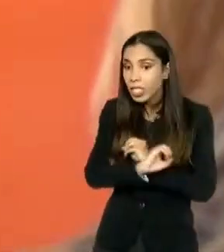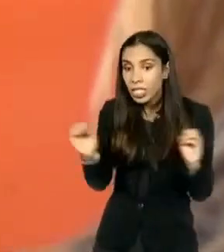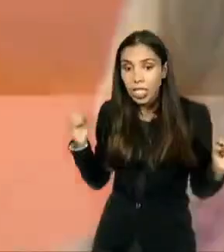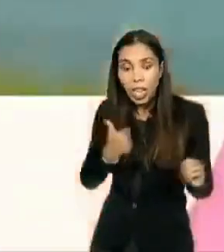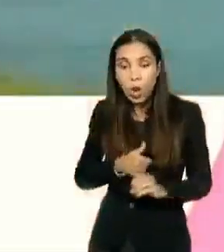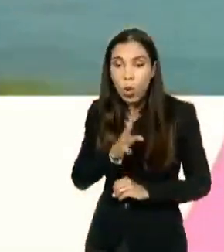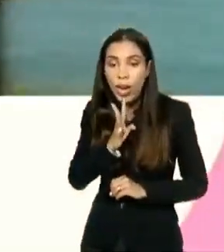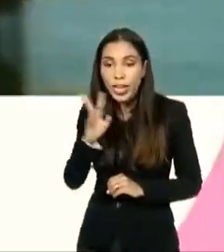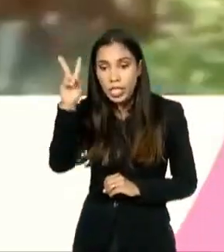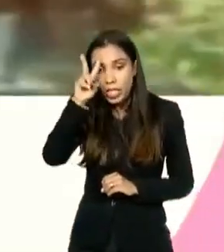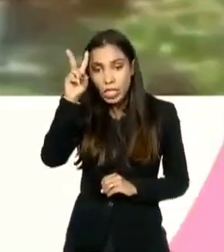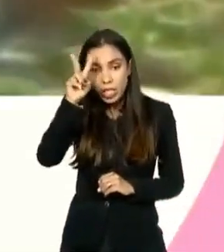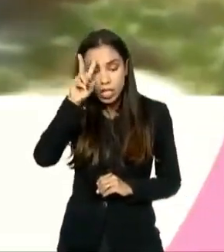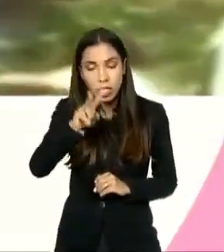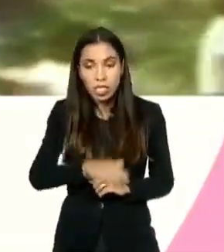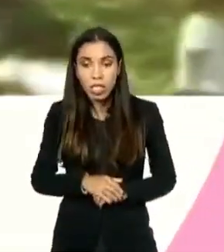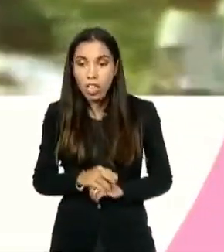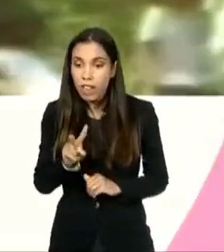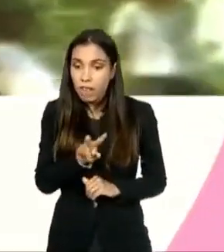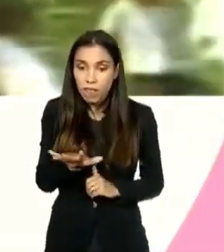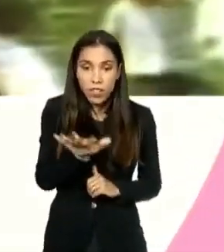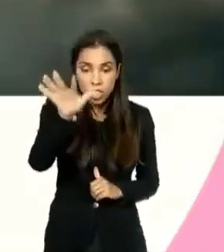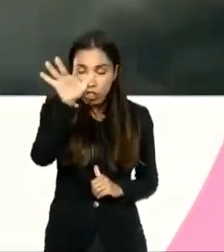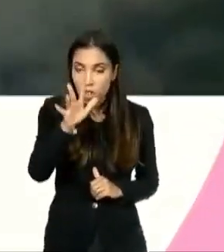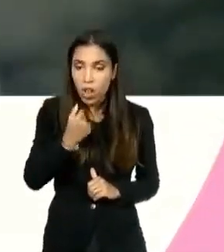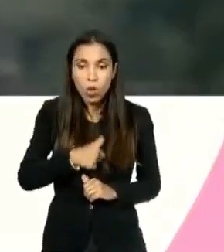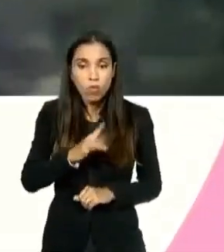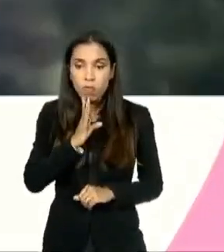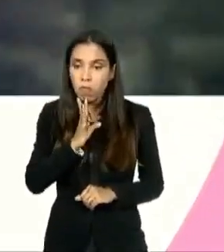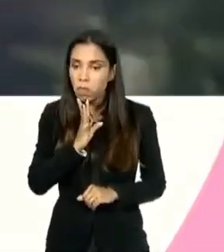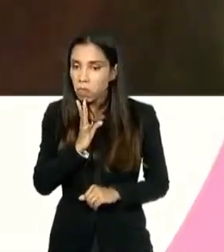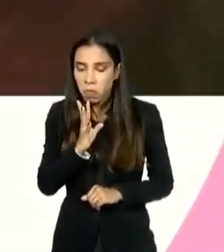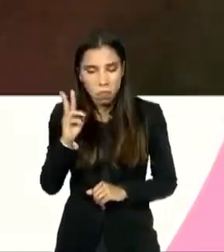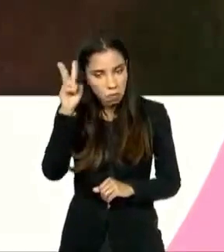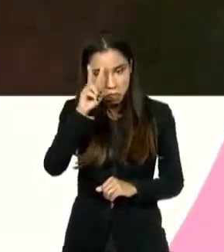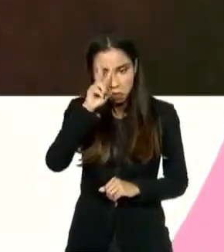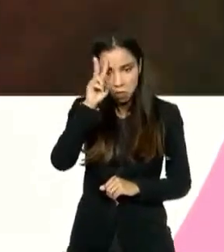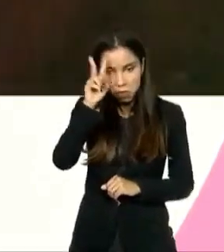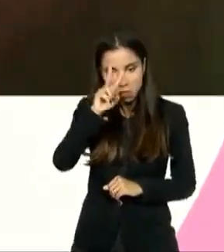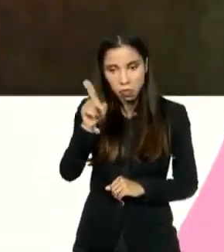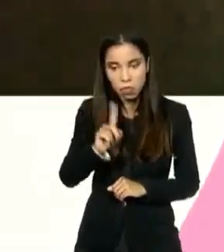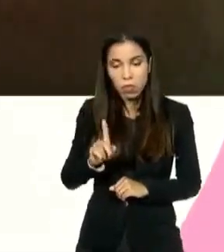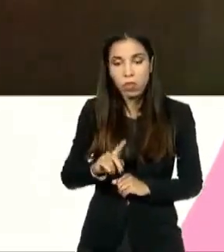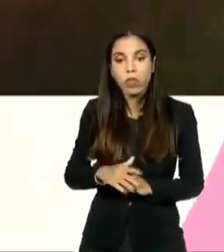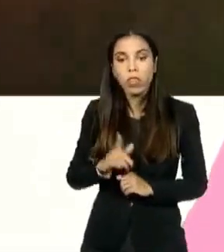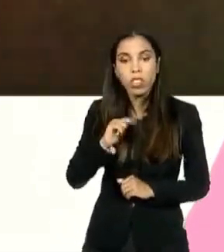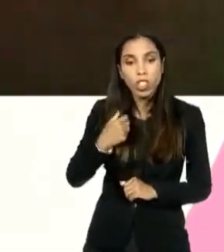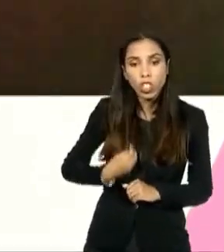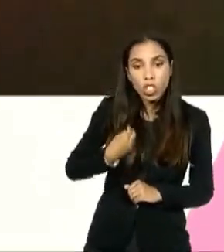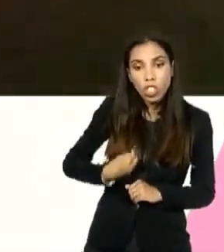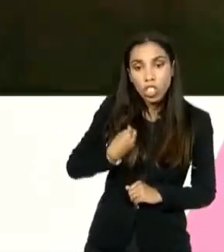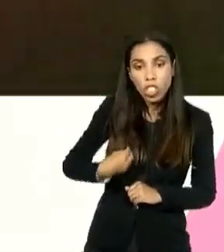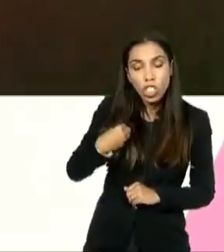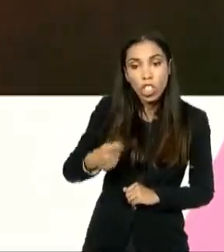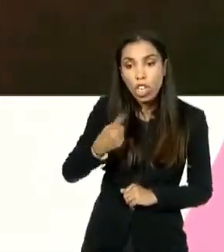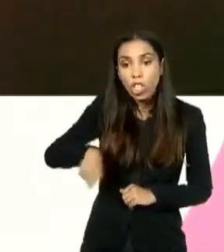história. Às vezes, no próprio Vidigal não conhece essa história, nova geração. Então, assim. A velha guarda que participou... A gente está